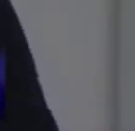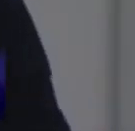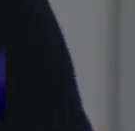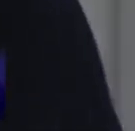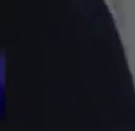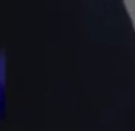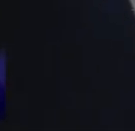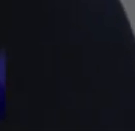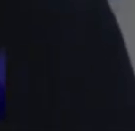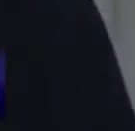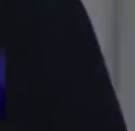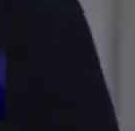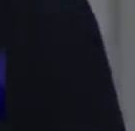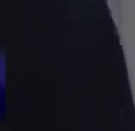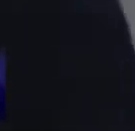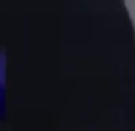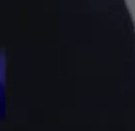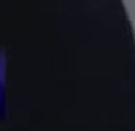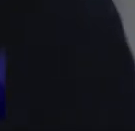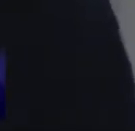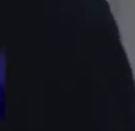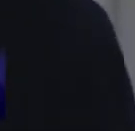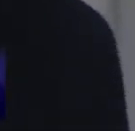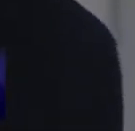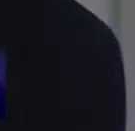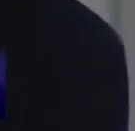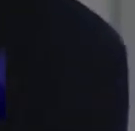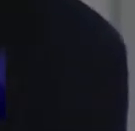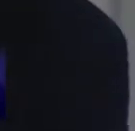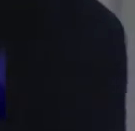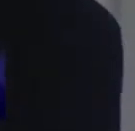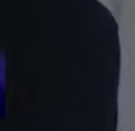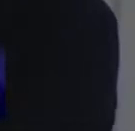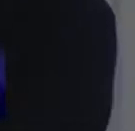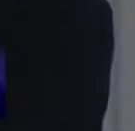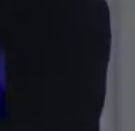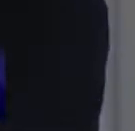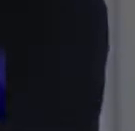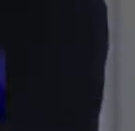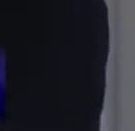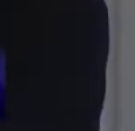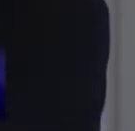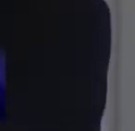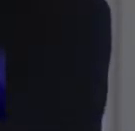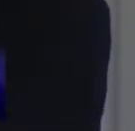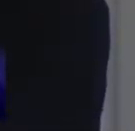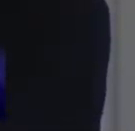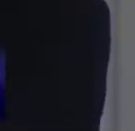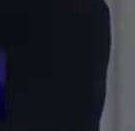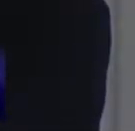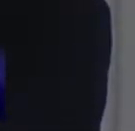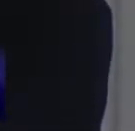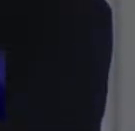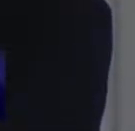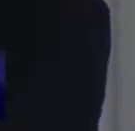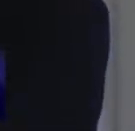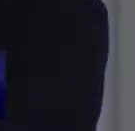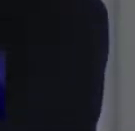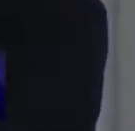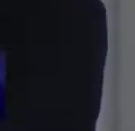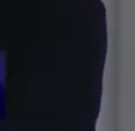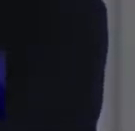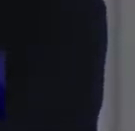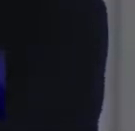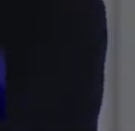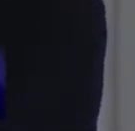fica difícil para a gente ter que controlar isso também. Se a gente tiver que controlar isso, então é melhor a gente voltar a trabalhar nesse setor